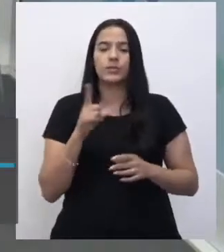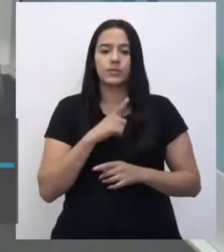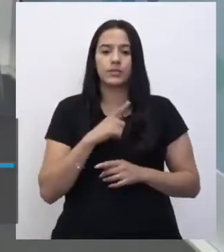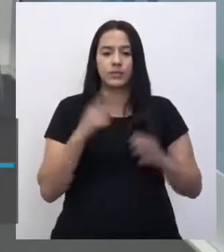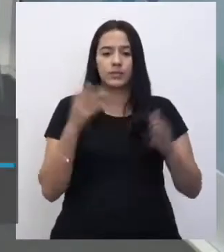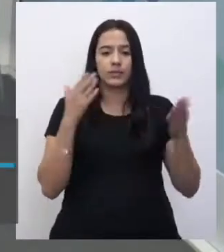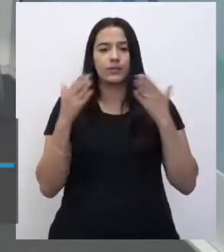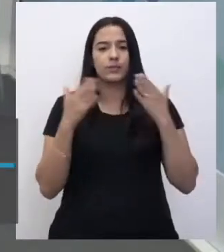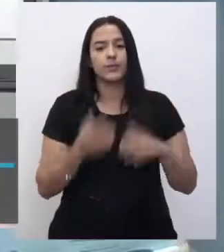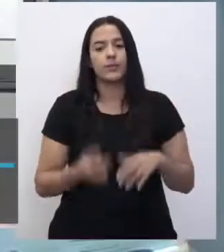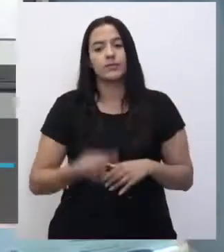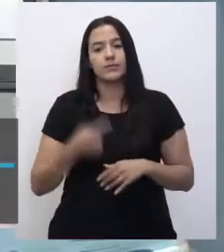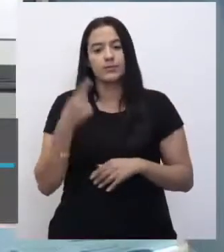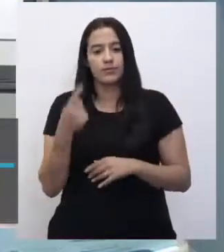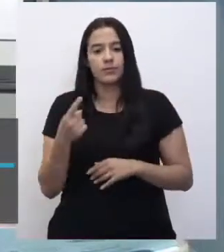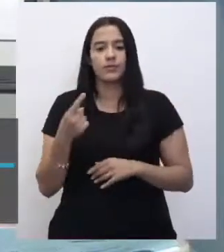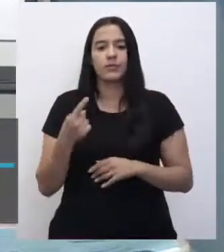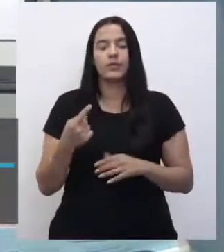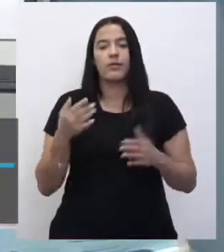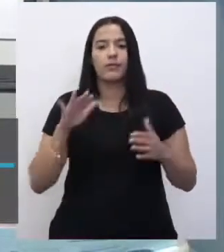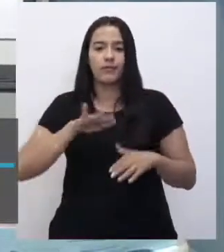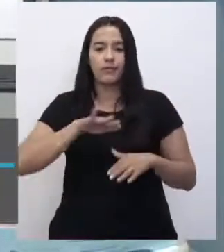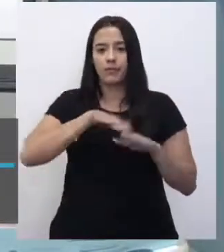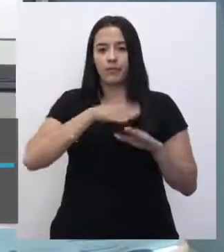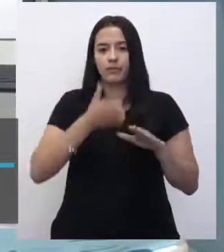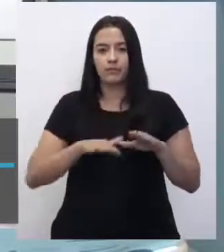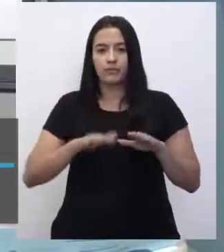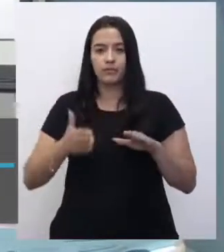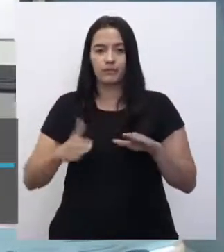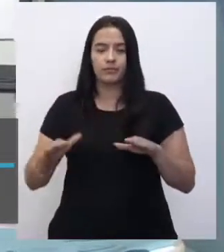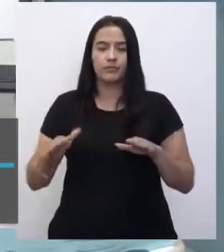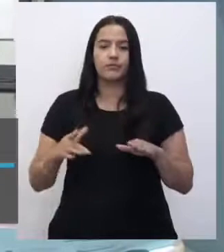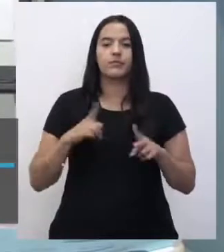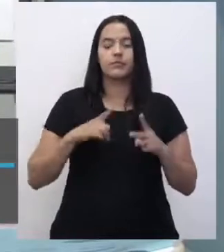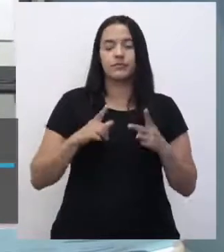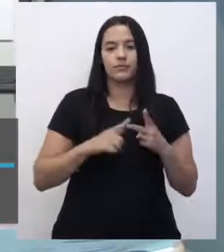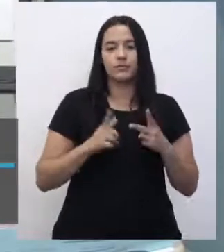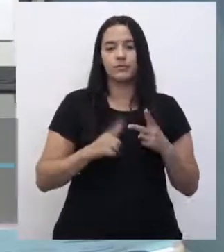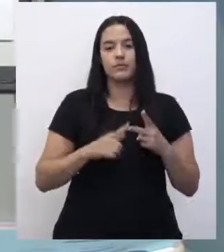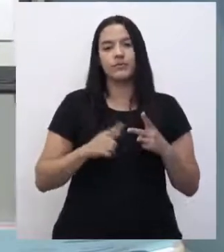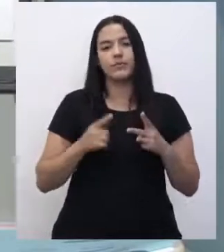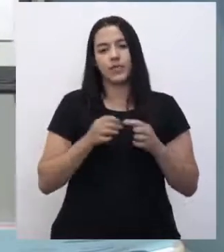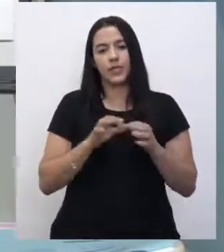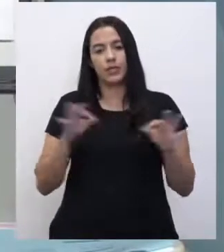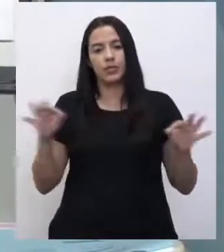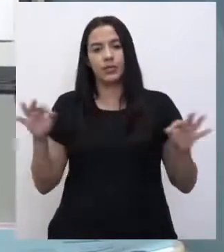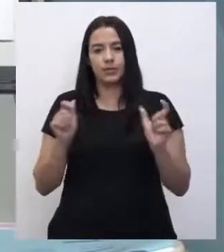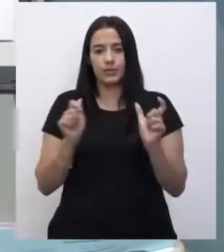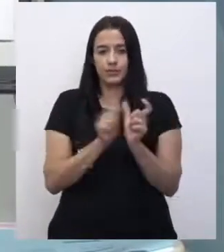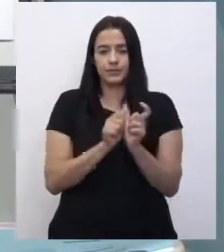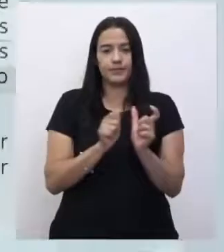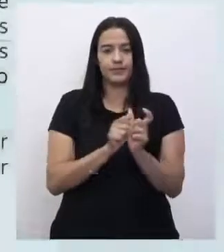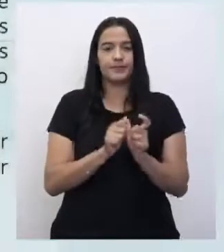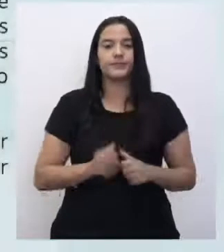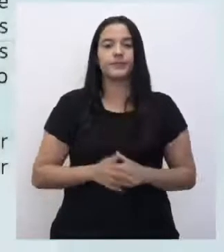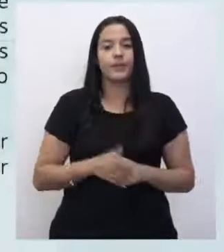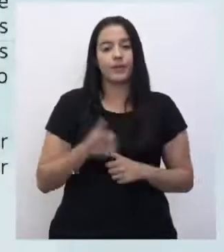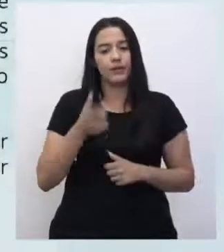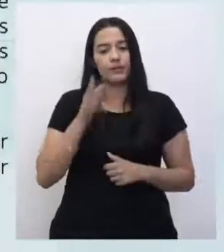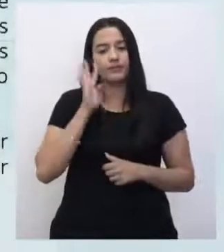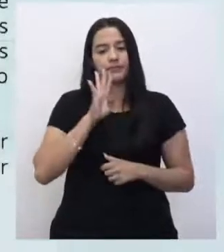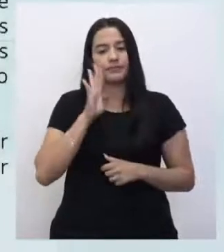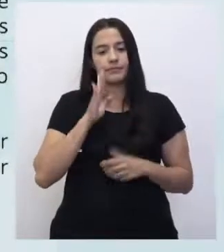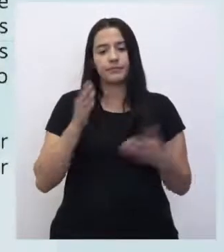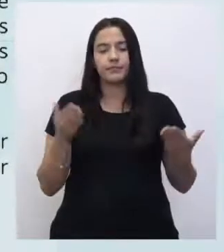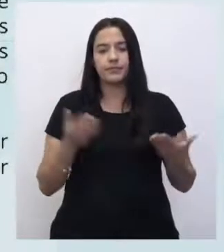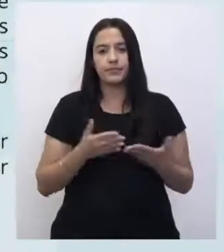aqui. Um que é o irregular, né, que é o irregular do bad, worse, e o outro que é adjetivo longo do more polluted. Legal. Então agora